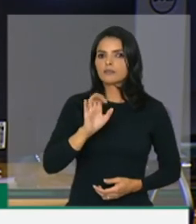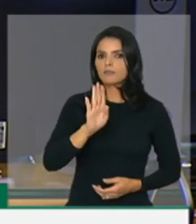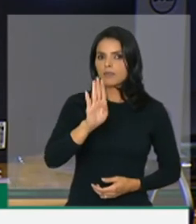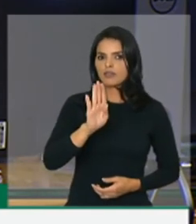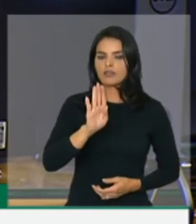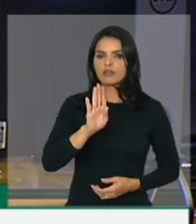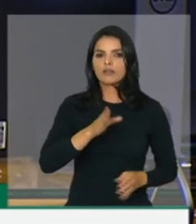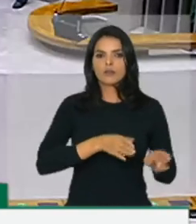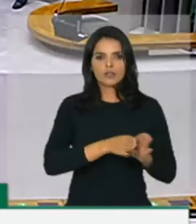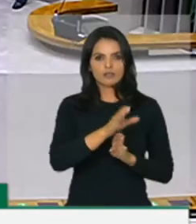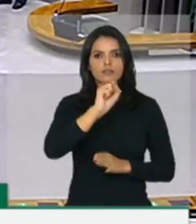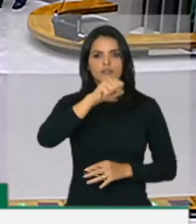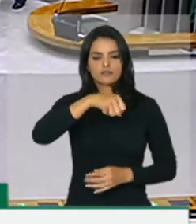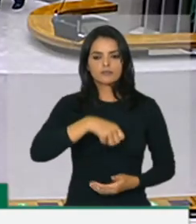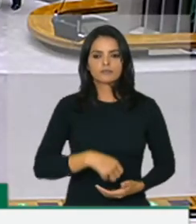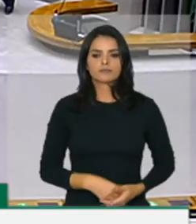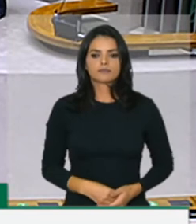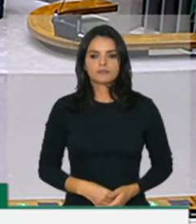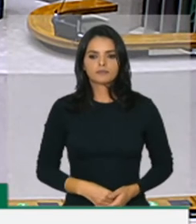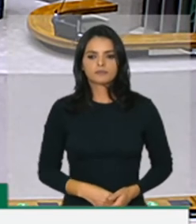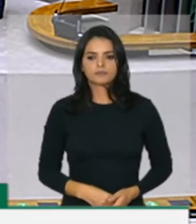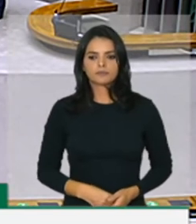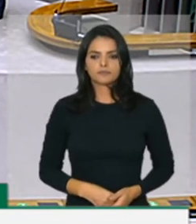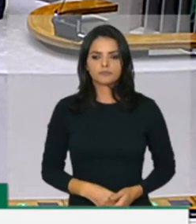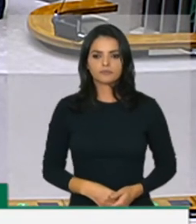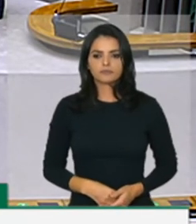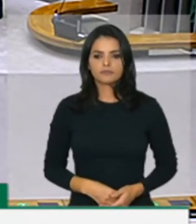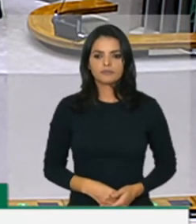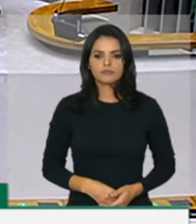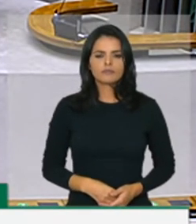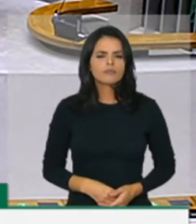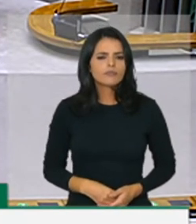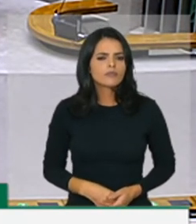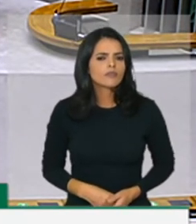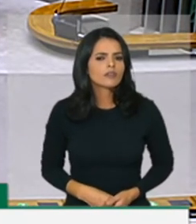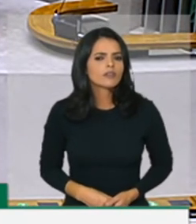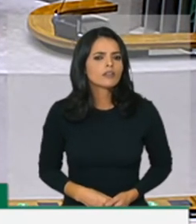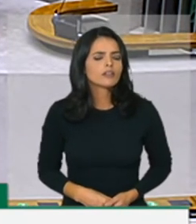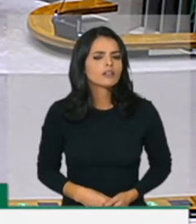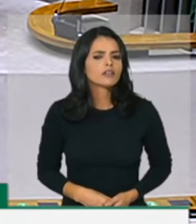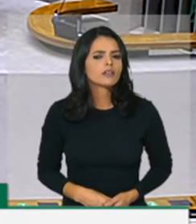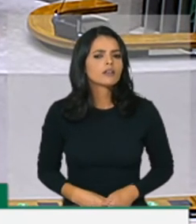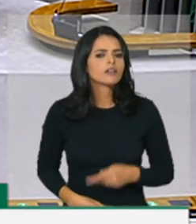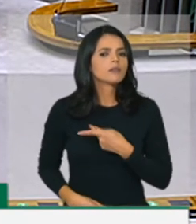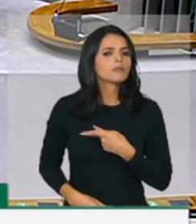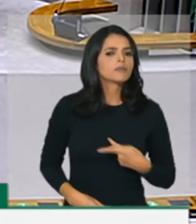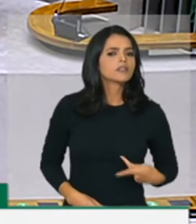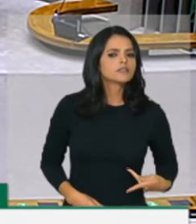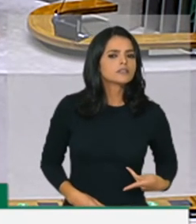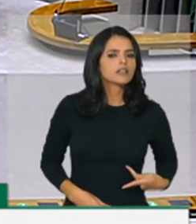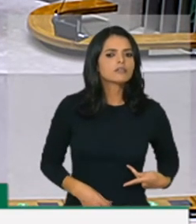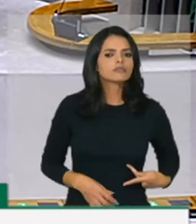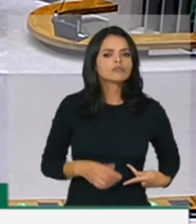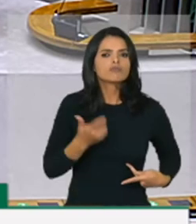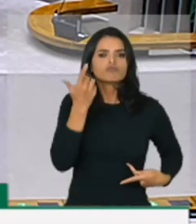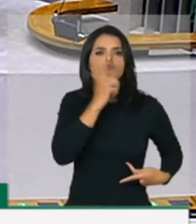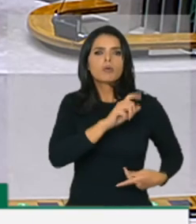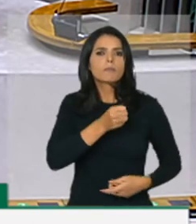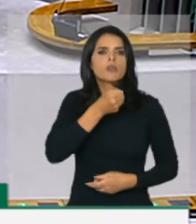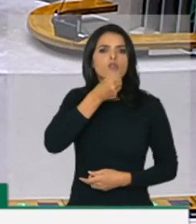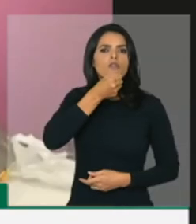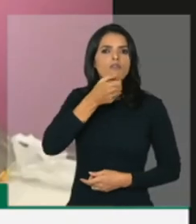PSB orienta sim, ao parecer. Presidente. Como orienta o senhor PDT? Presidente. Senhor presidente, eu estava para orientar e não consegui entrar no